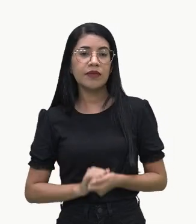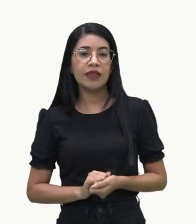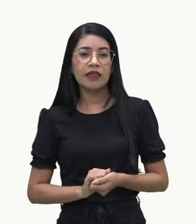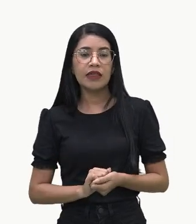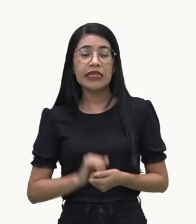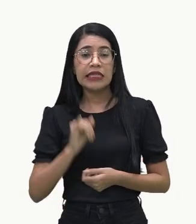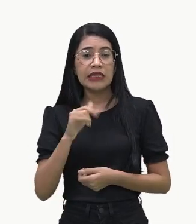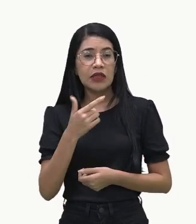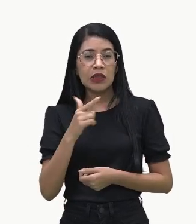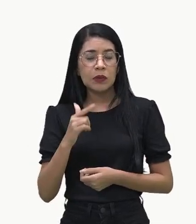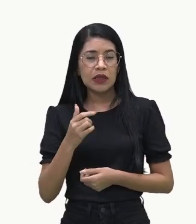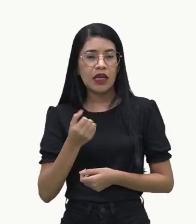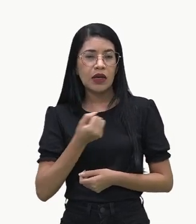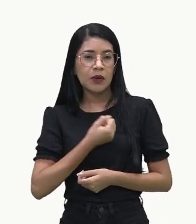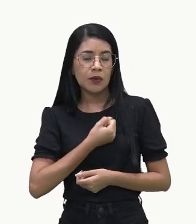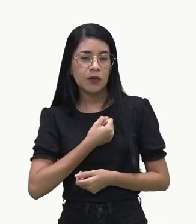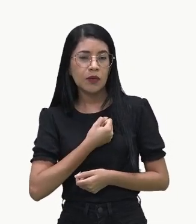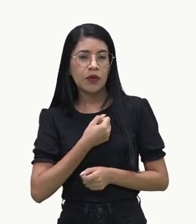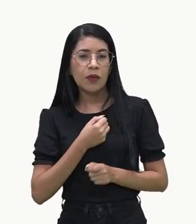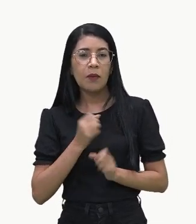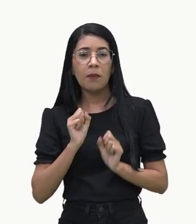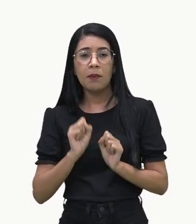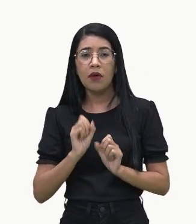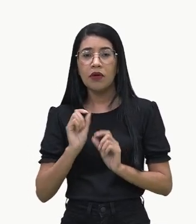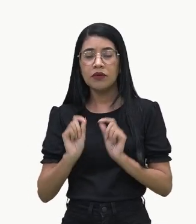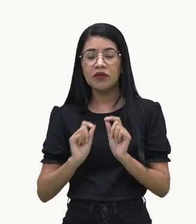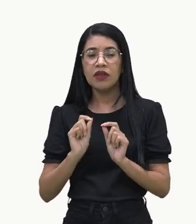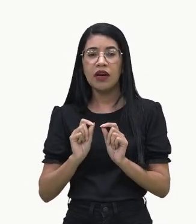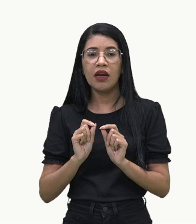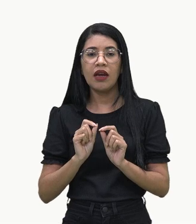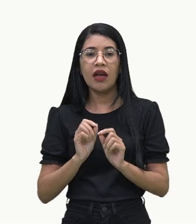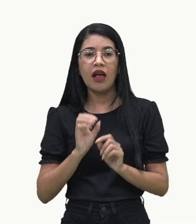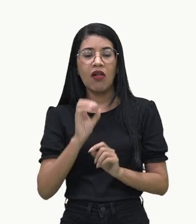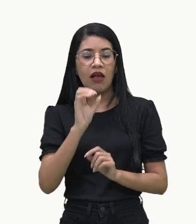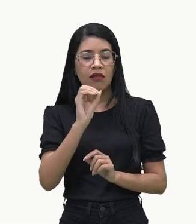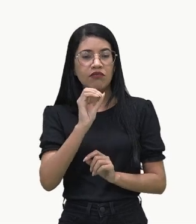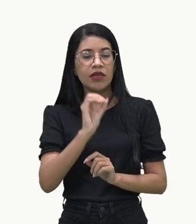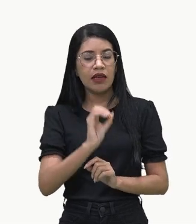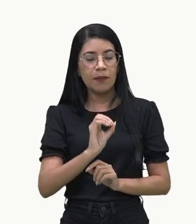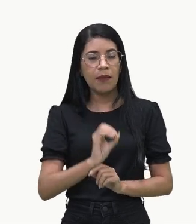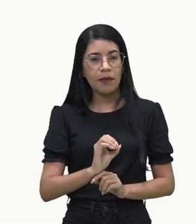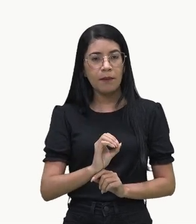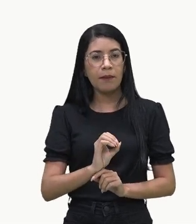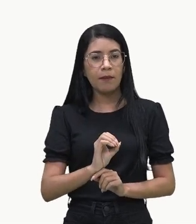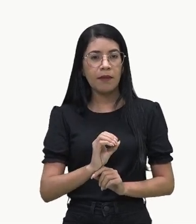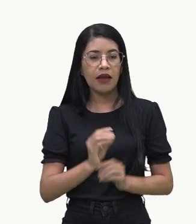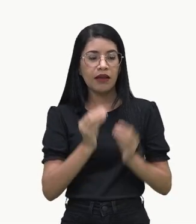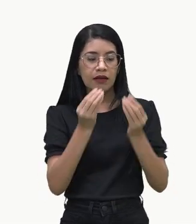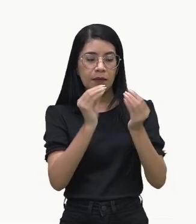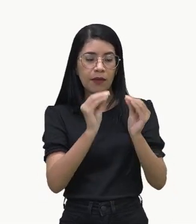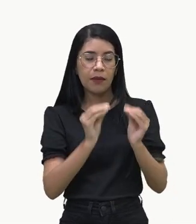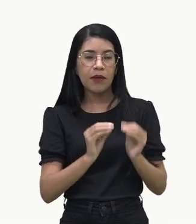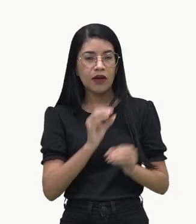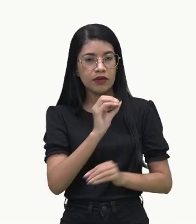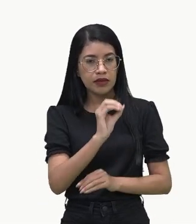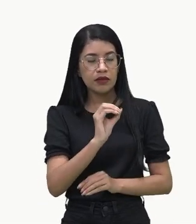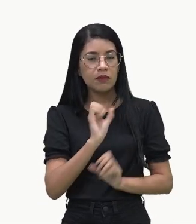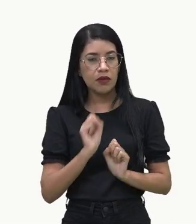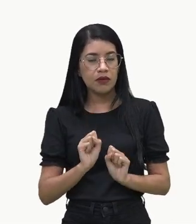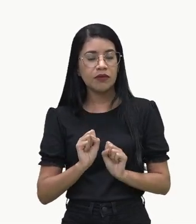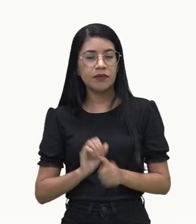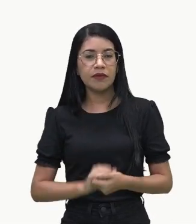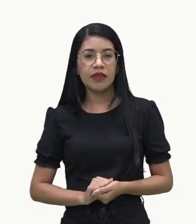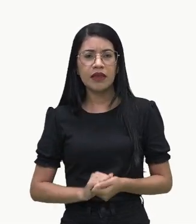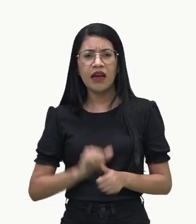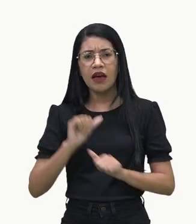houver número, o que é que a gente pode fazer? A gente pode completar aí com 0. Isso vai alterar